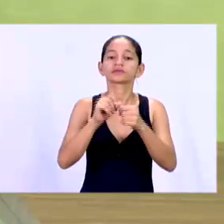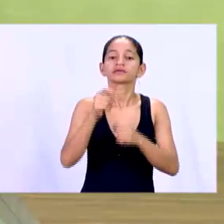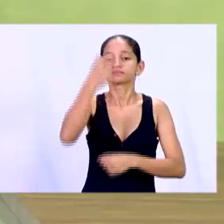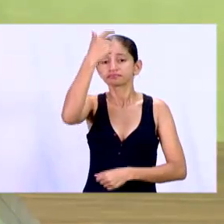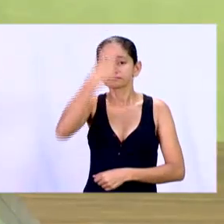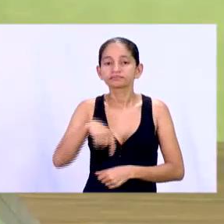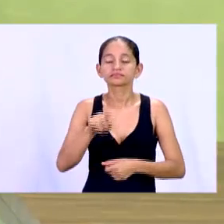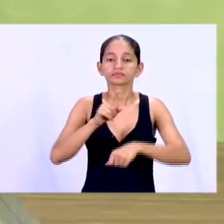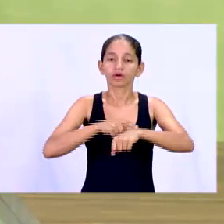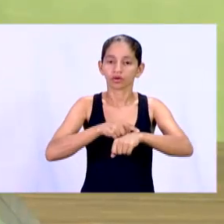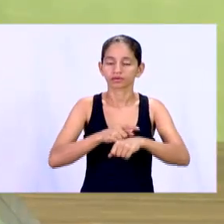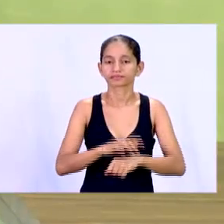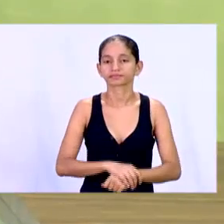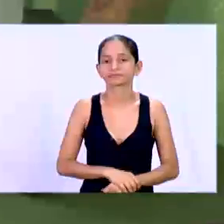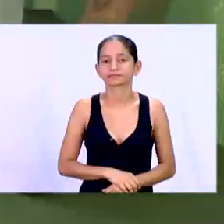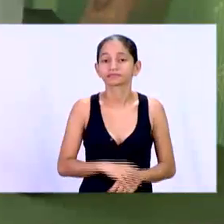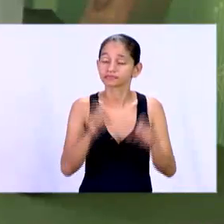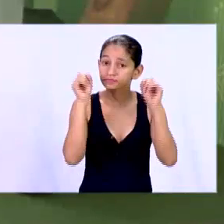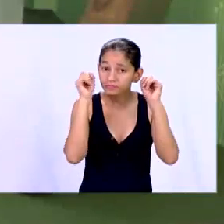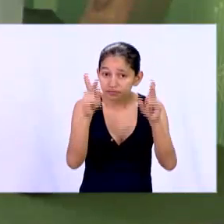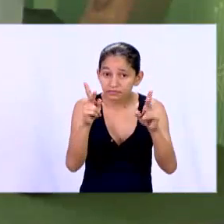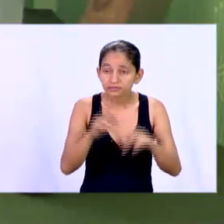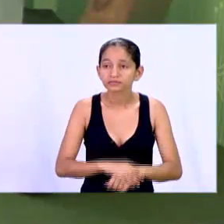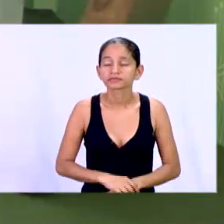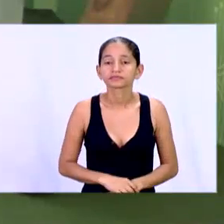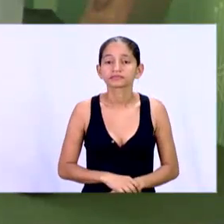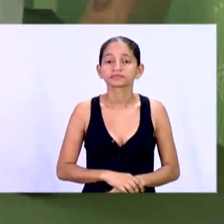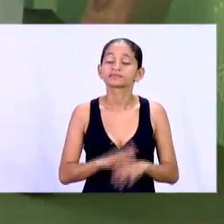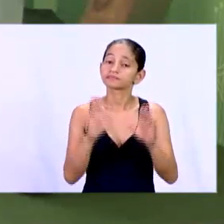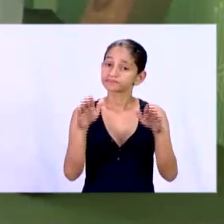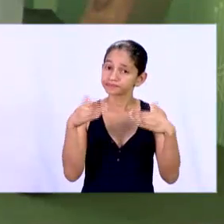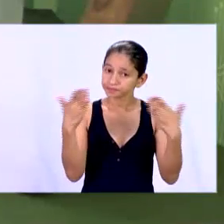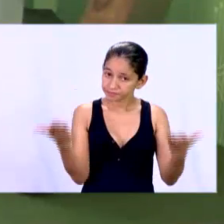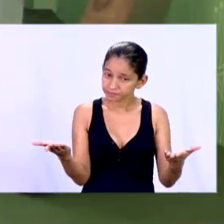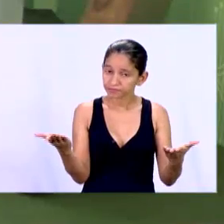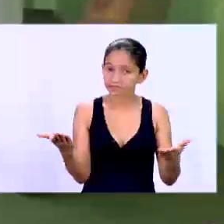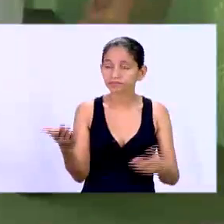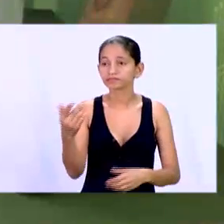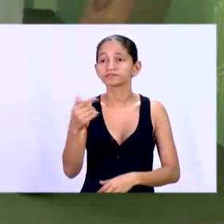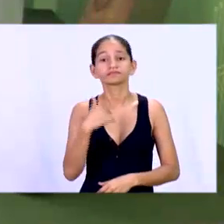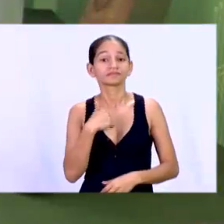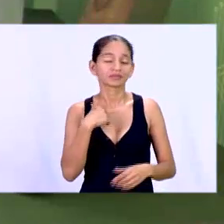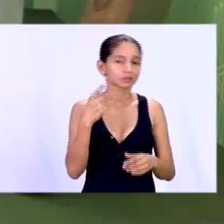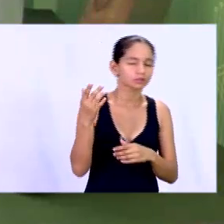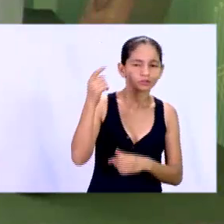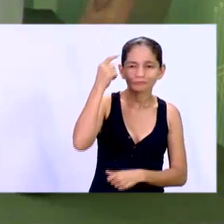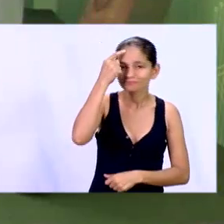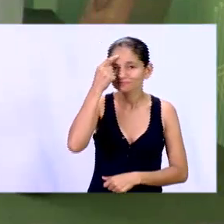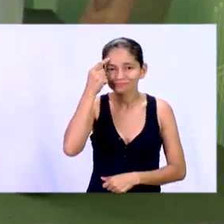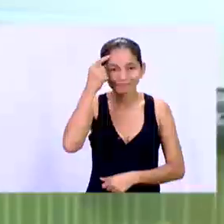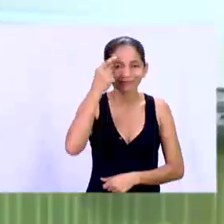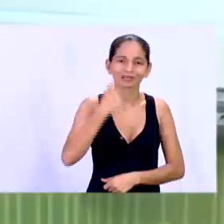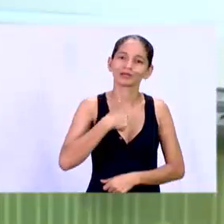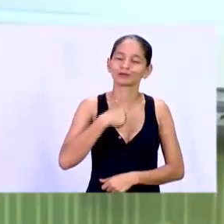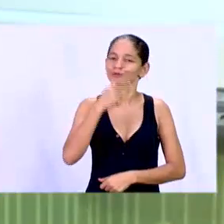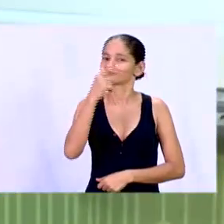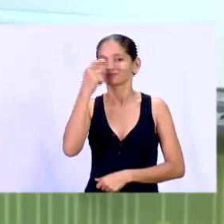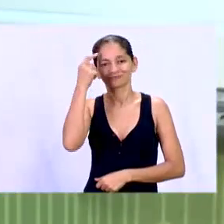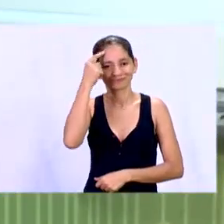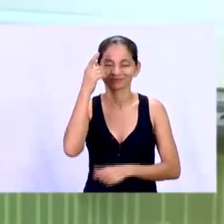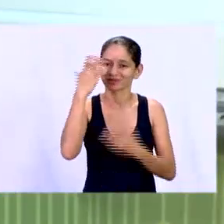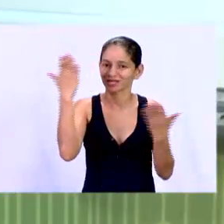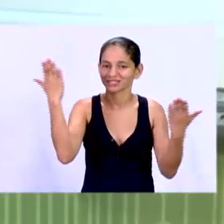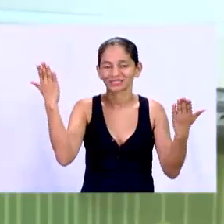naquele momento. Ok. Então, gente, eu fico aqui só refletindo, né, o que vocês